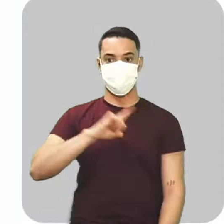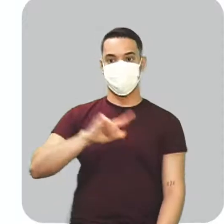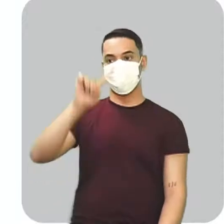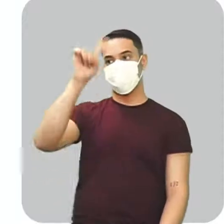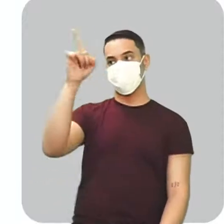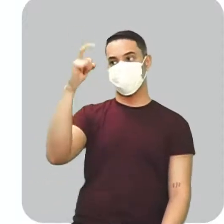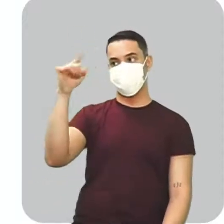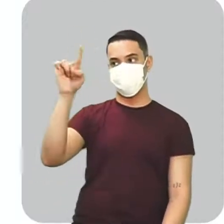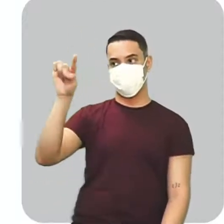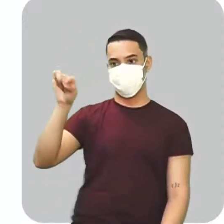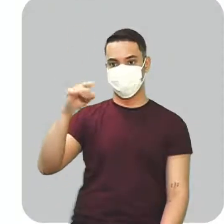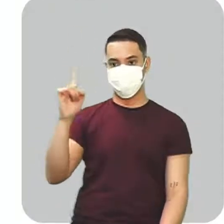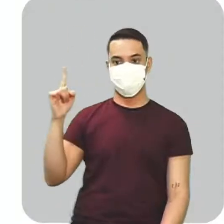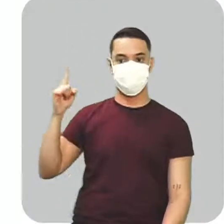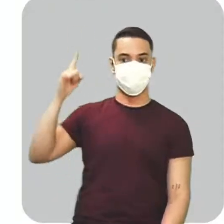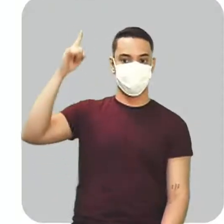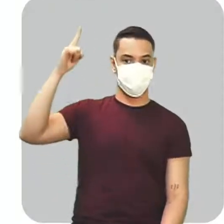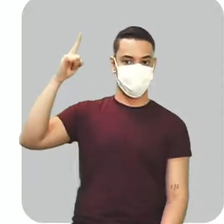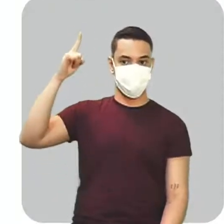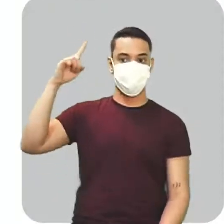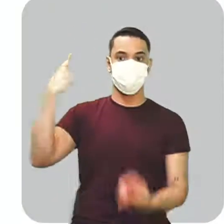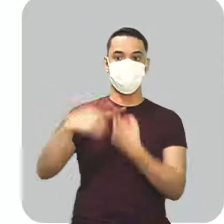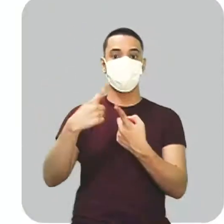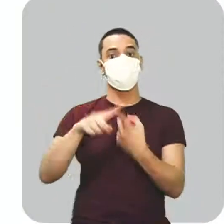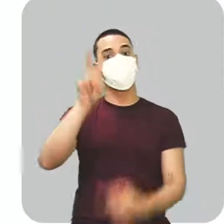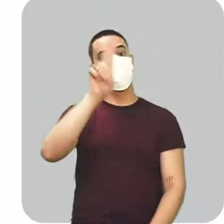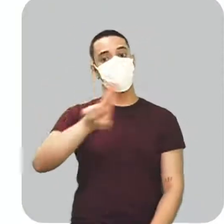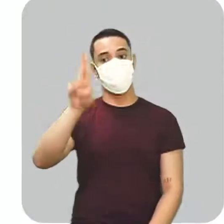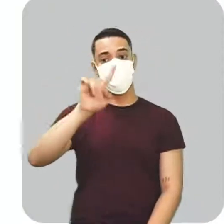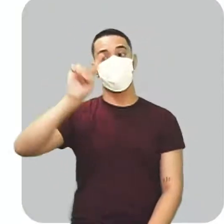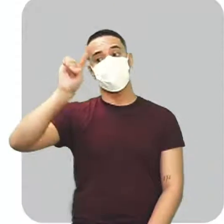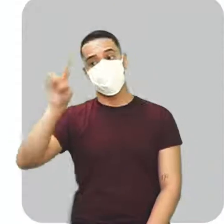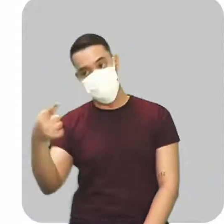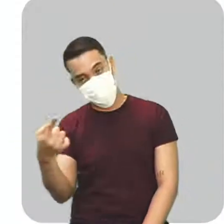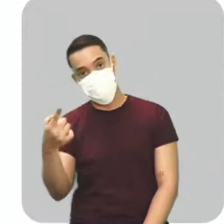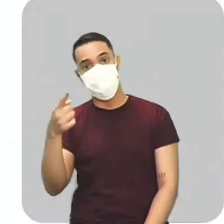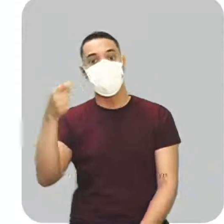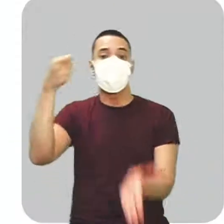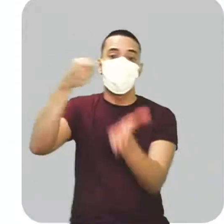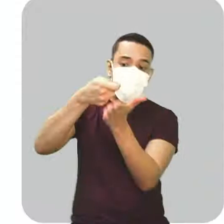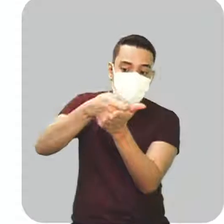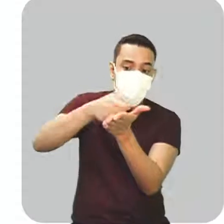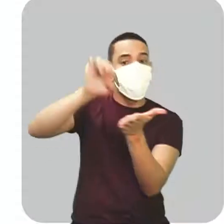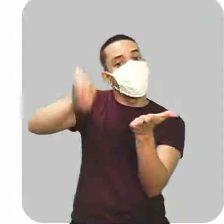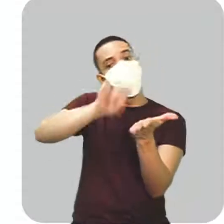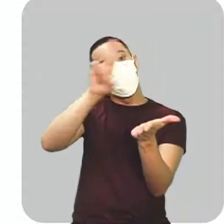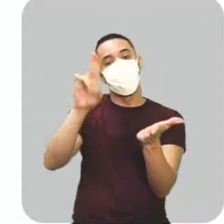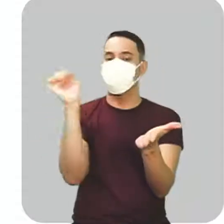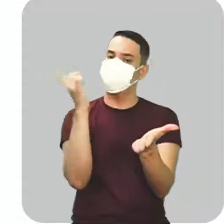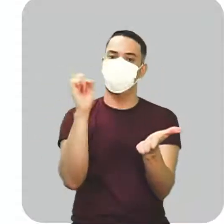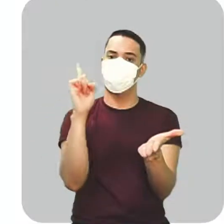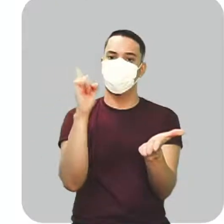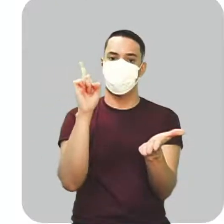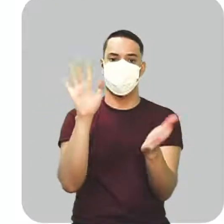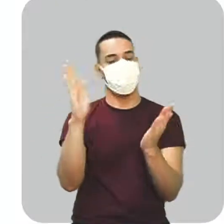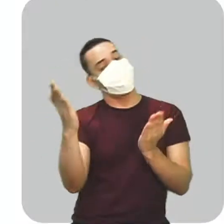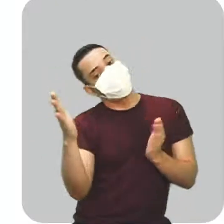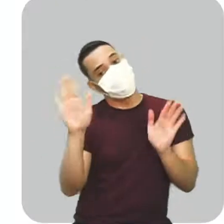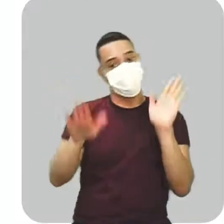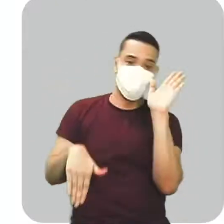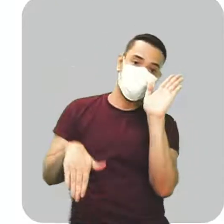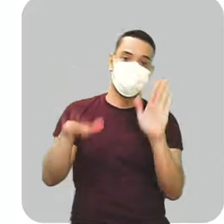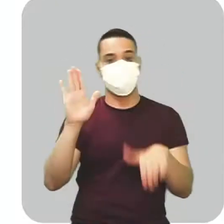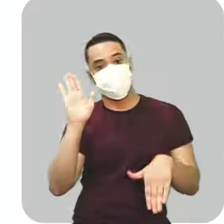para focar, que aí é o uso facultativo da vírgula, que pode aparecer ou